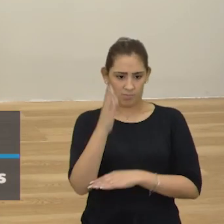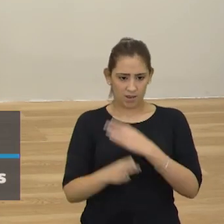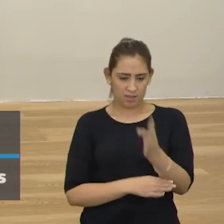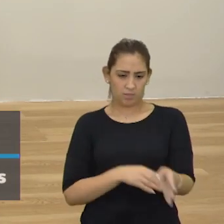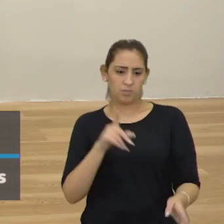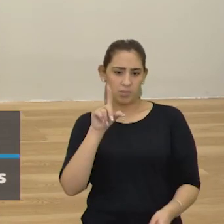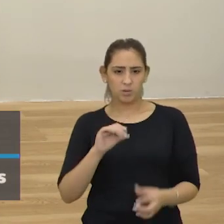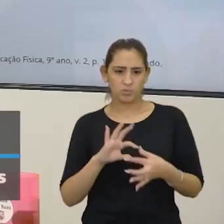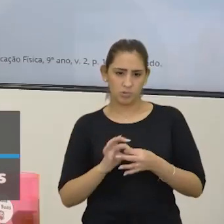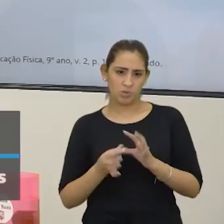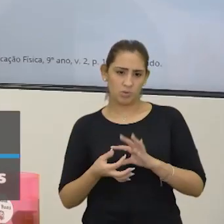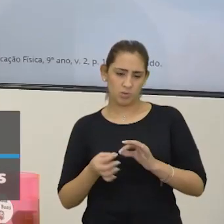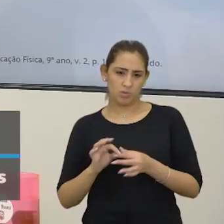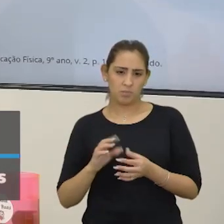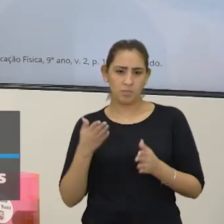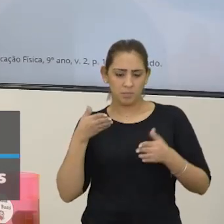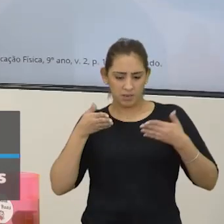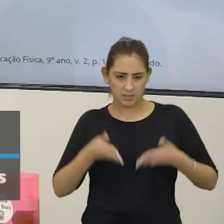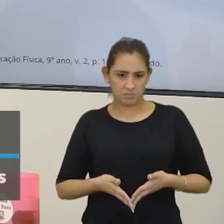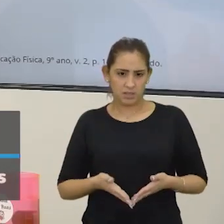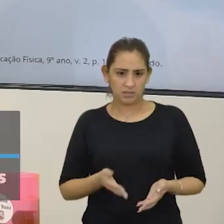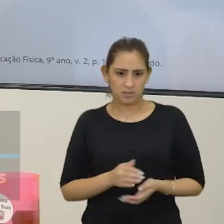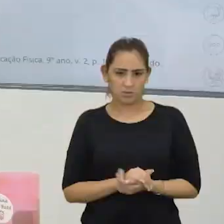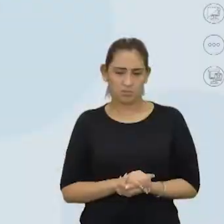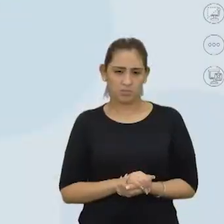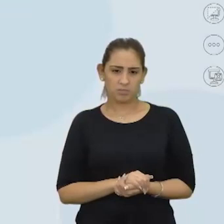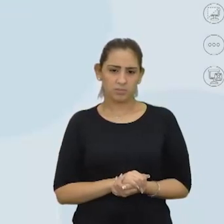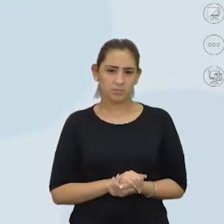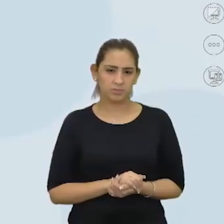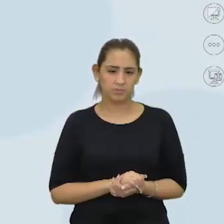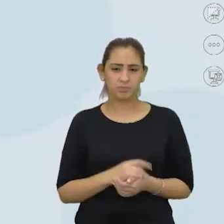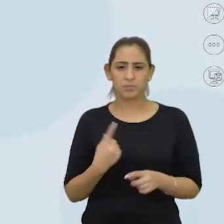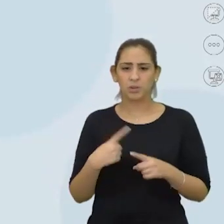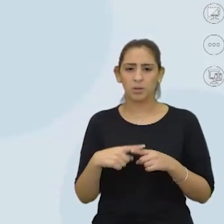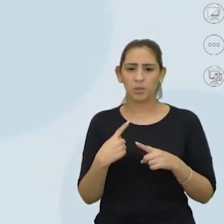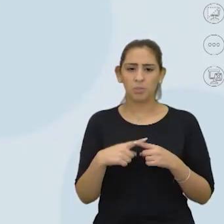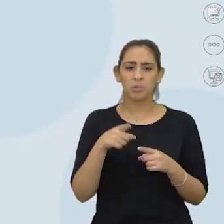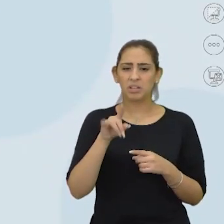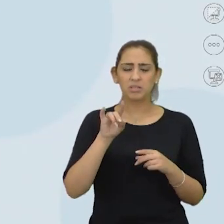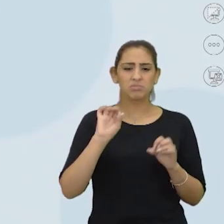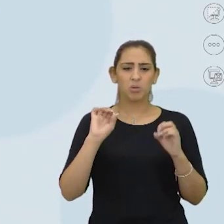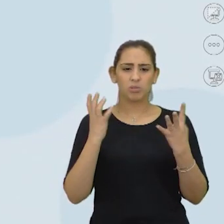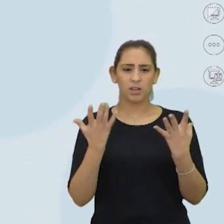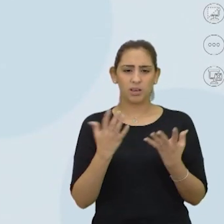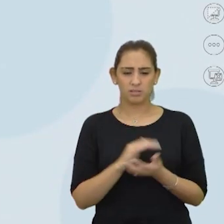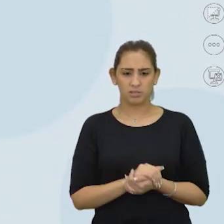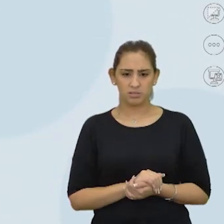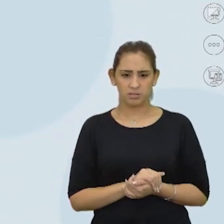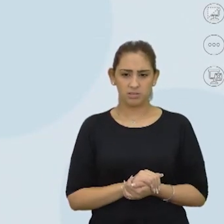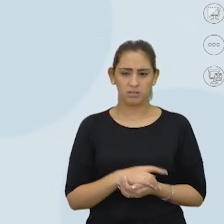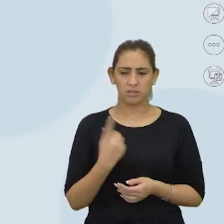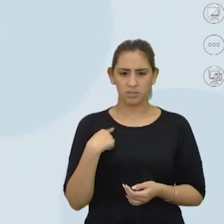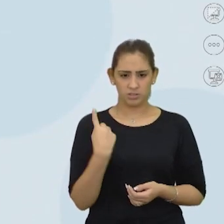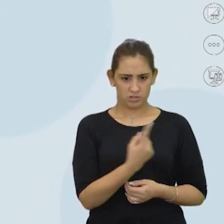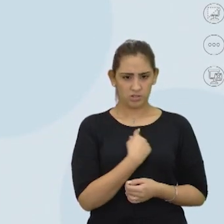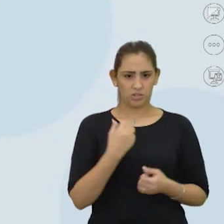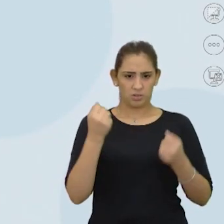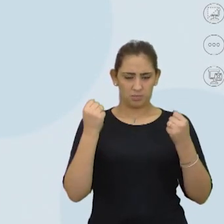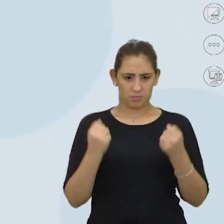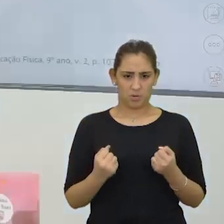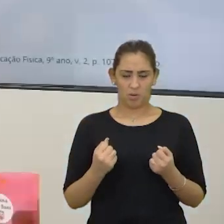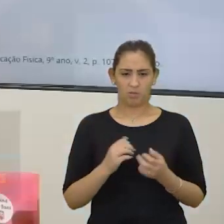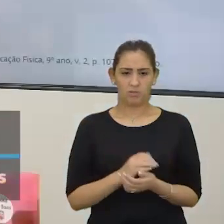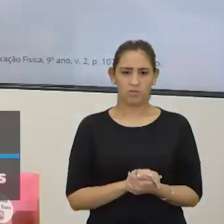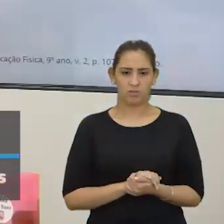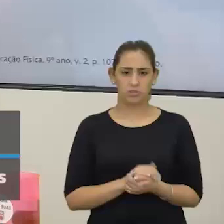inclusas aí para a participação. Então, vamos lá. Por que será que isso acontece? A gente pode... E hoje, aqui